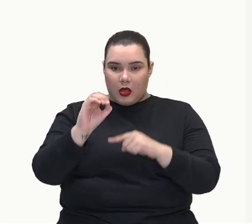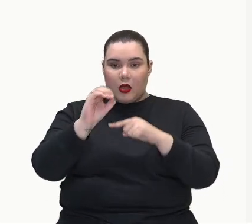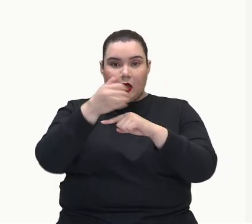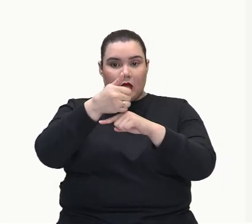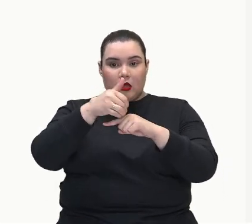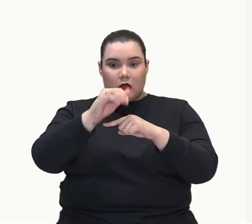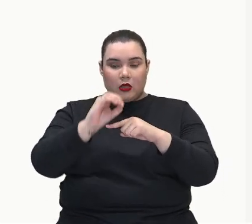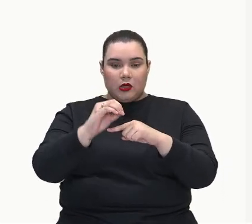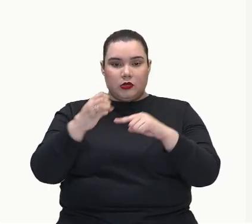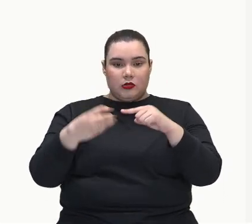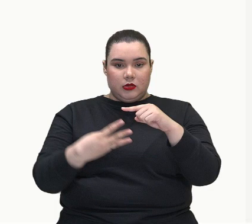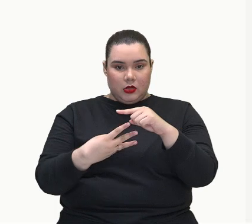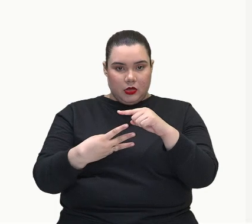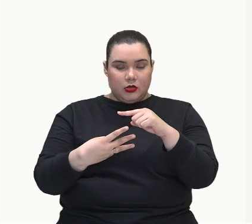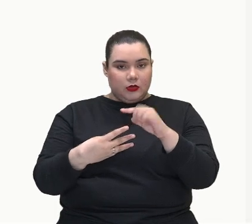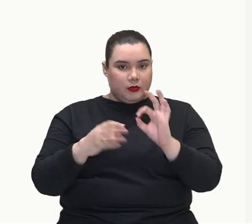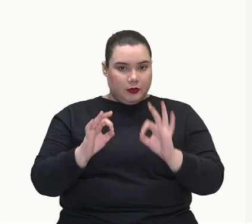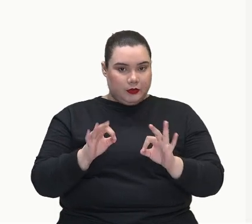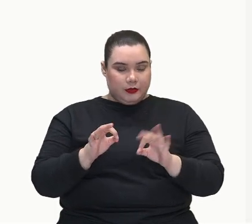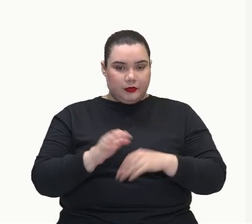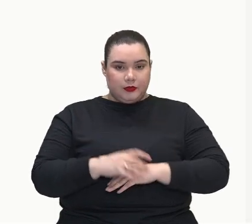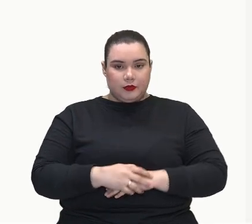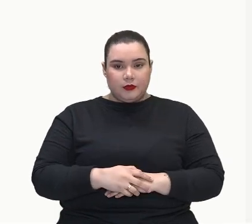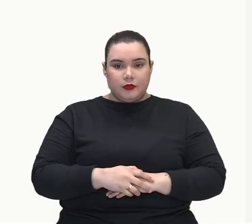o nosso valor de x.